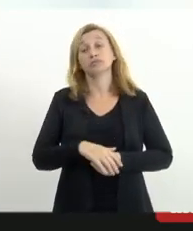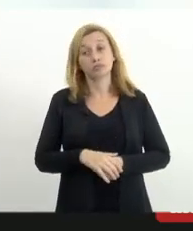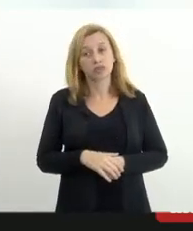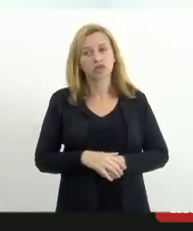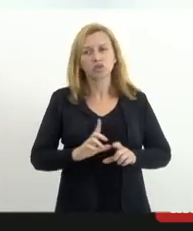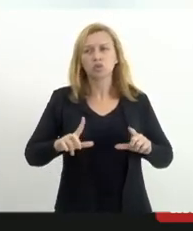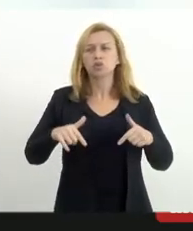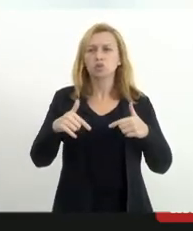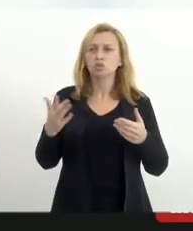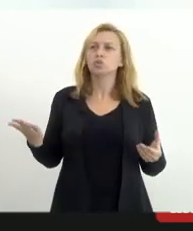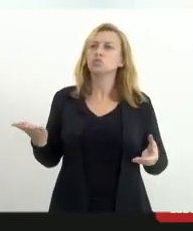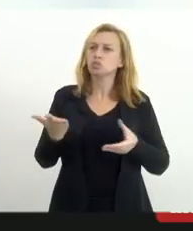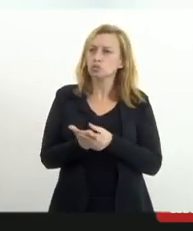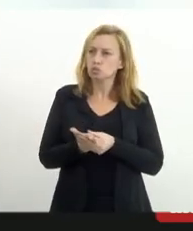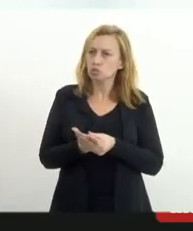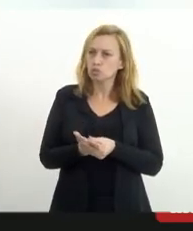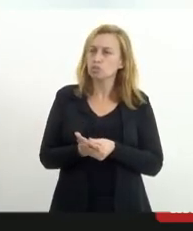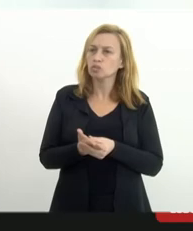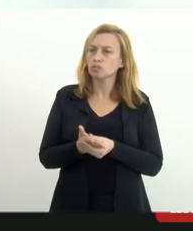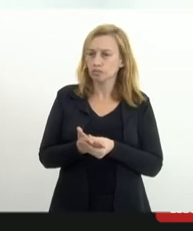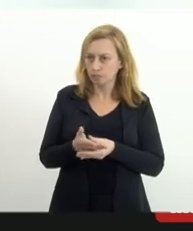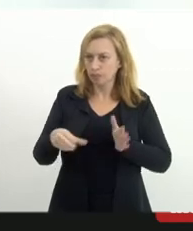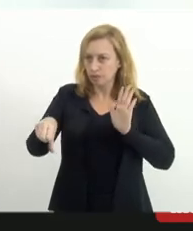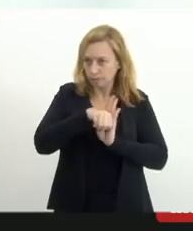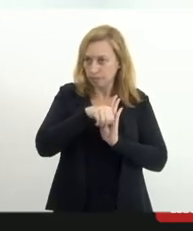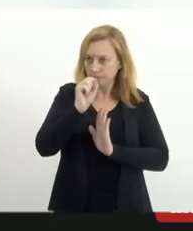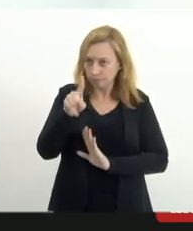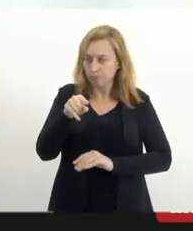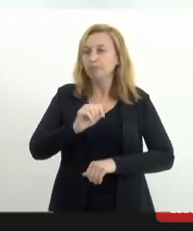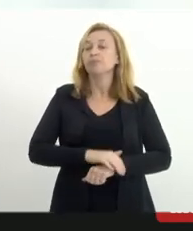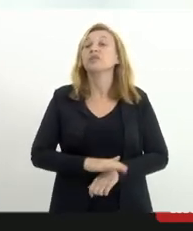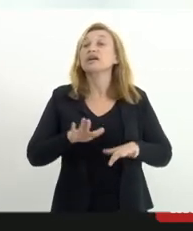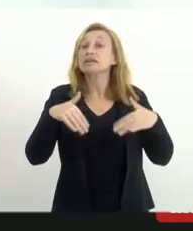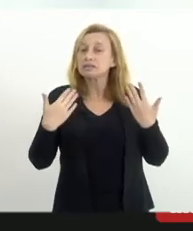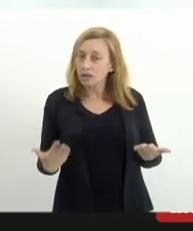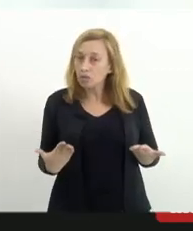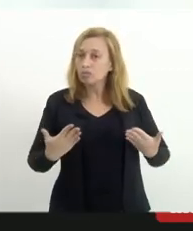das ações penais. Então,